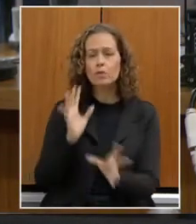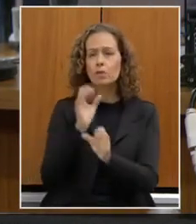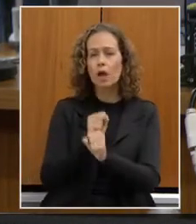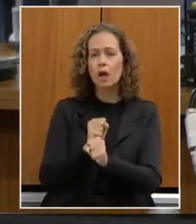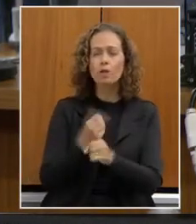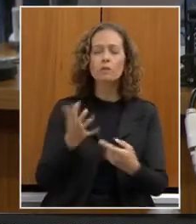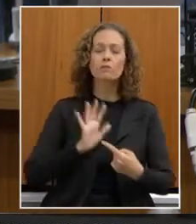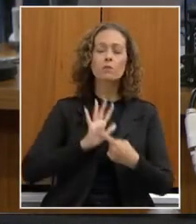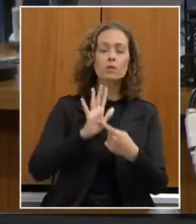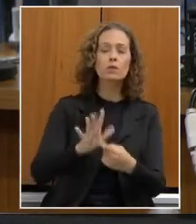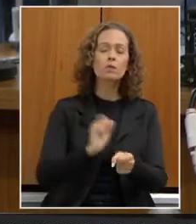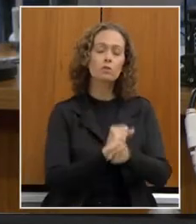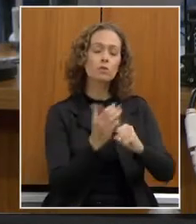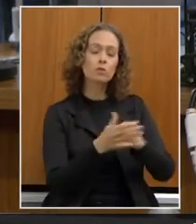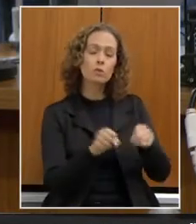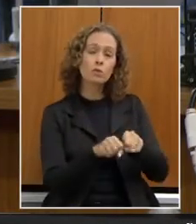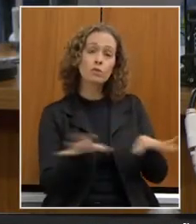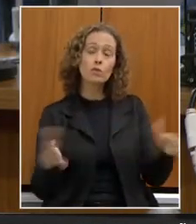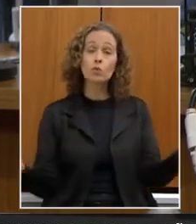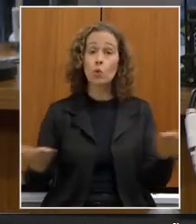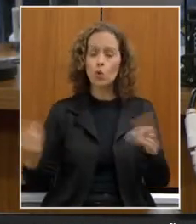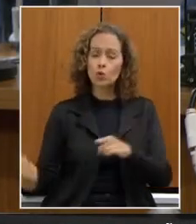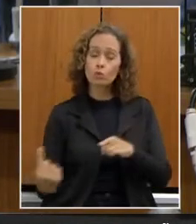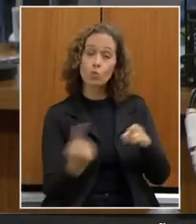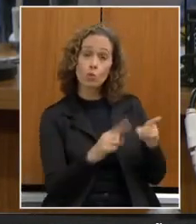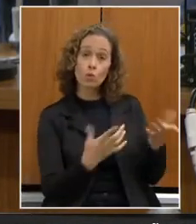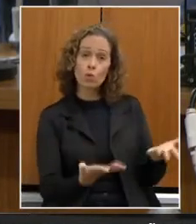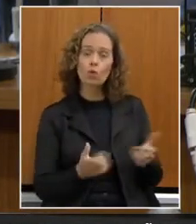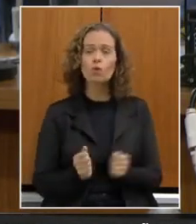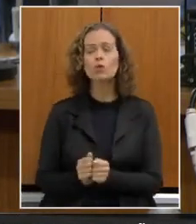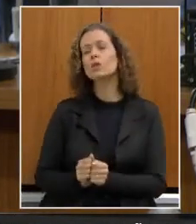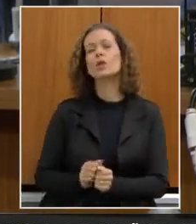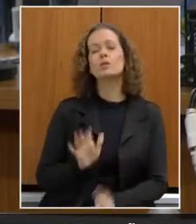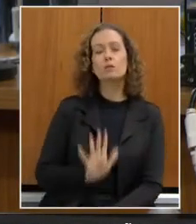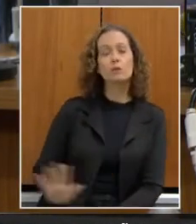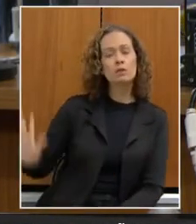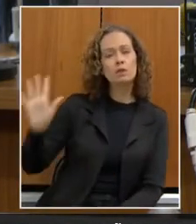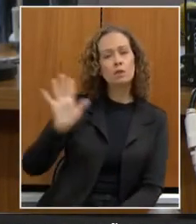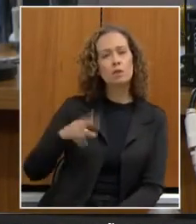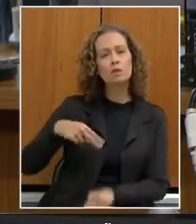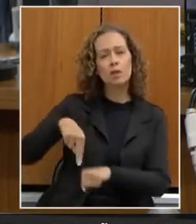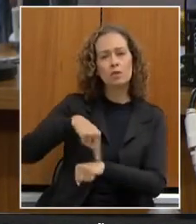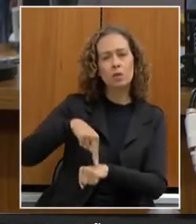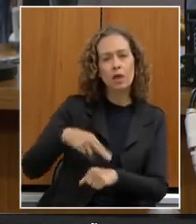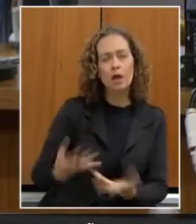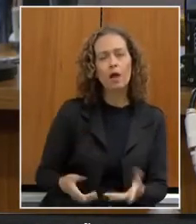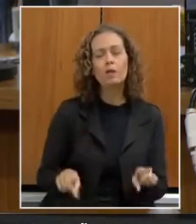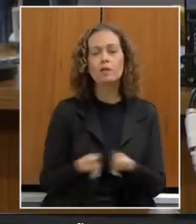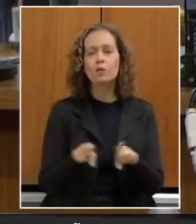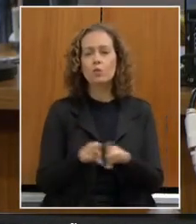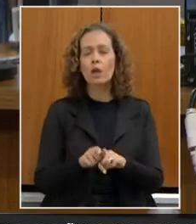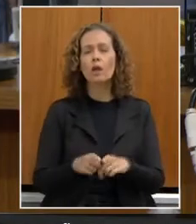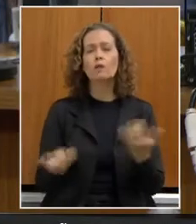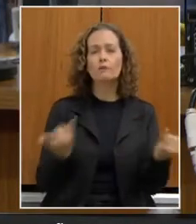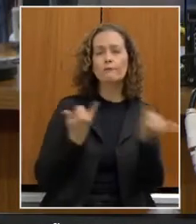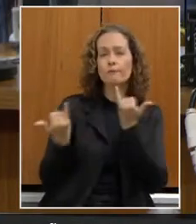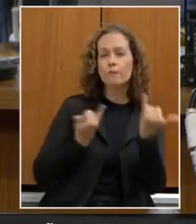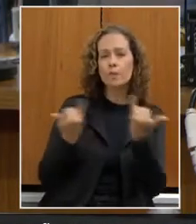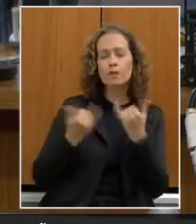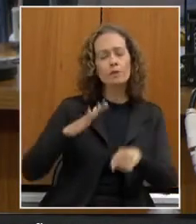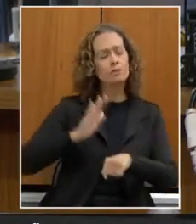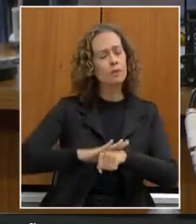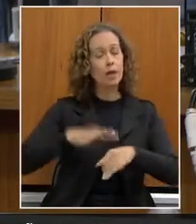COVID hoje o nosso combate à pandemia em vários rankings nacionais os nossos dados são tidos como os mais